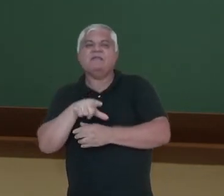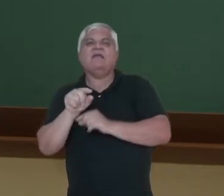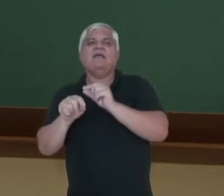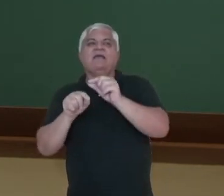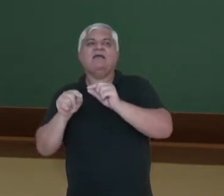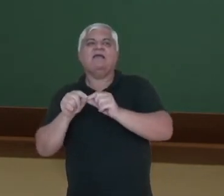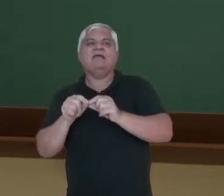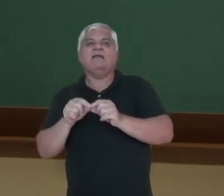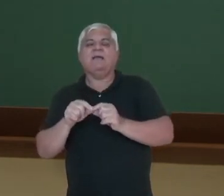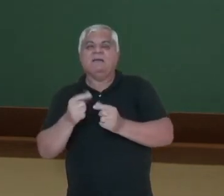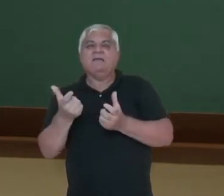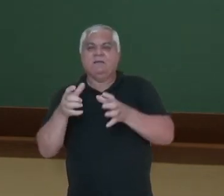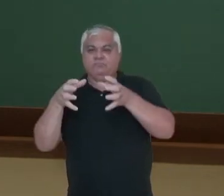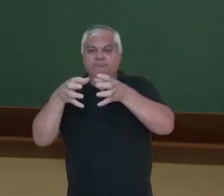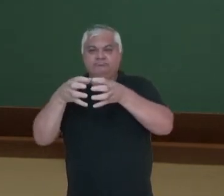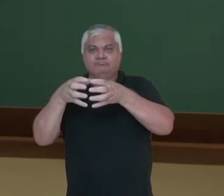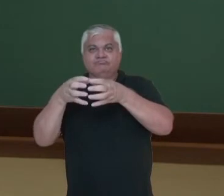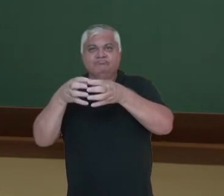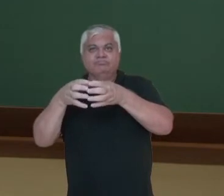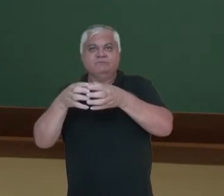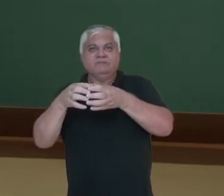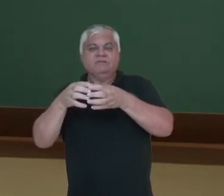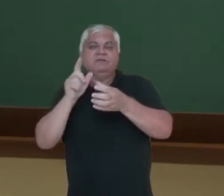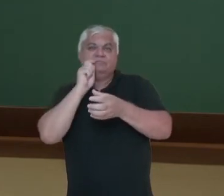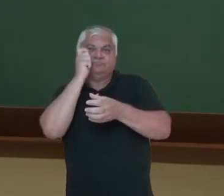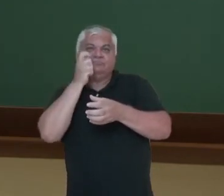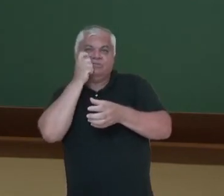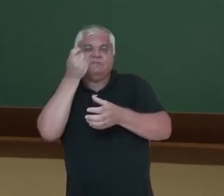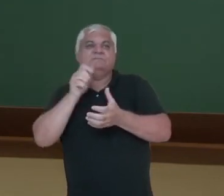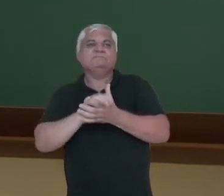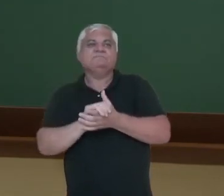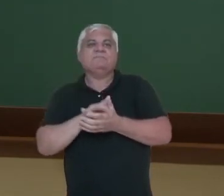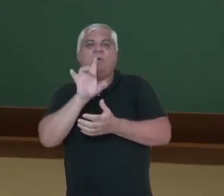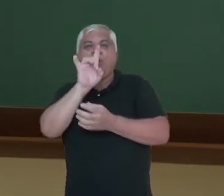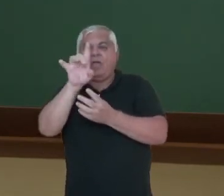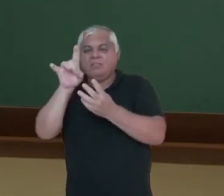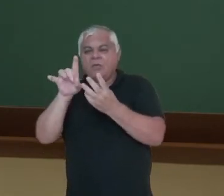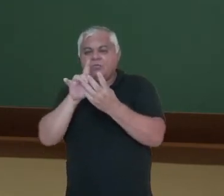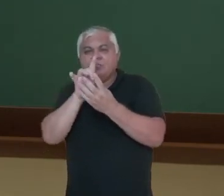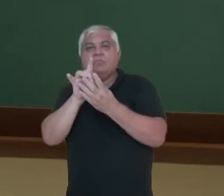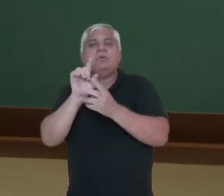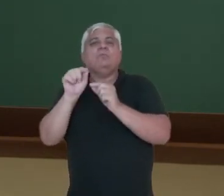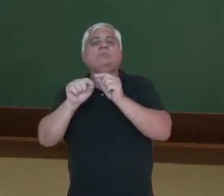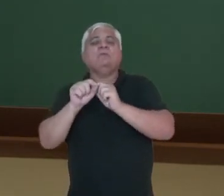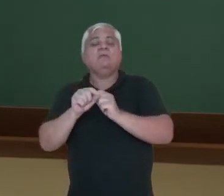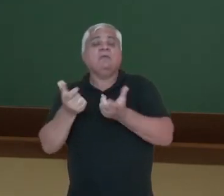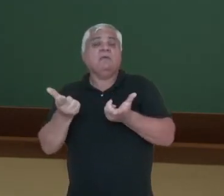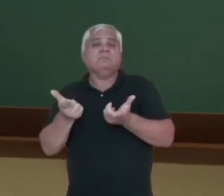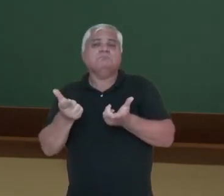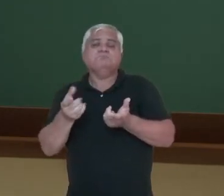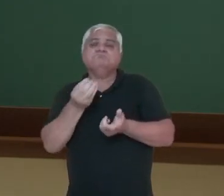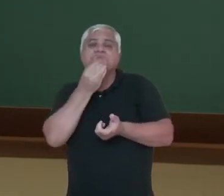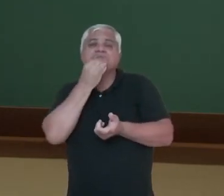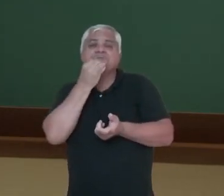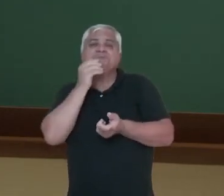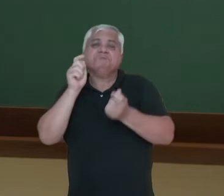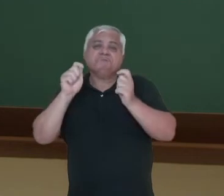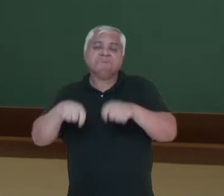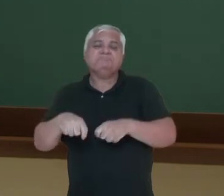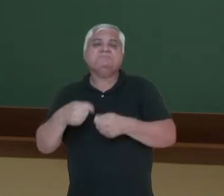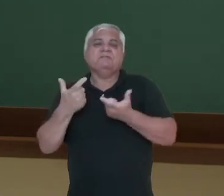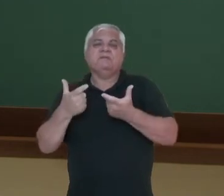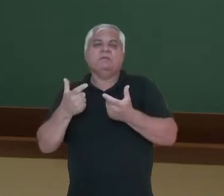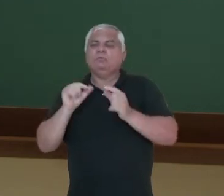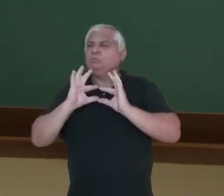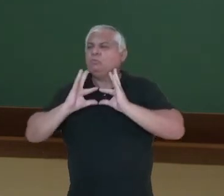aqui essa pinha, né, no caso do pinheiro do Paraná, tá? Em cada uma dessas escamas. Obviamente que o grão de pólen não vai entrar em